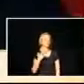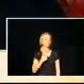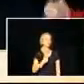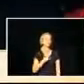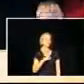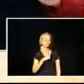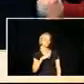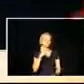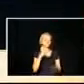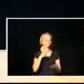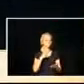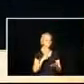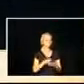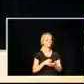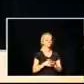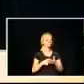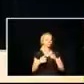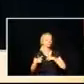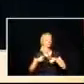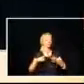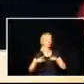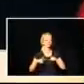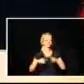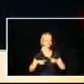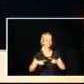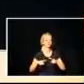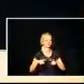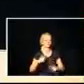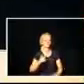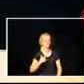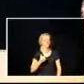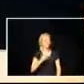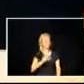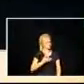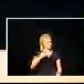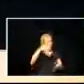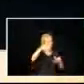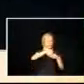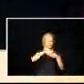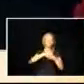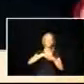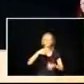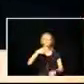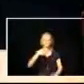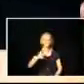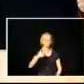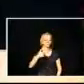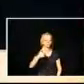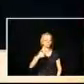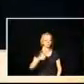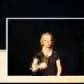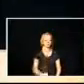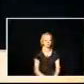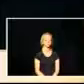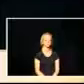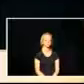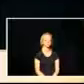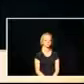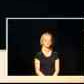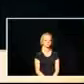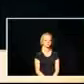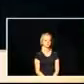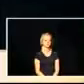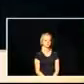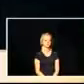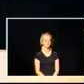compromisso sério com esses trabalhadores. Então, eu quero manifestar que voto favorável, votarei favorável todos